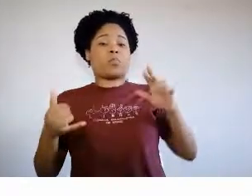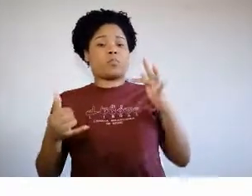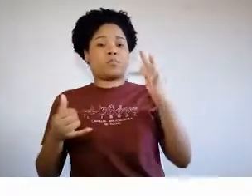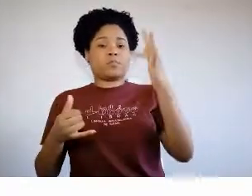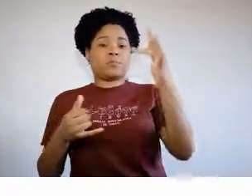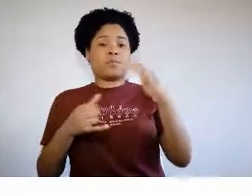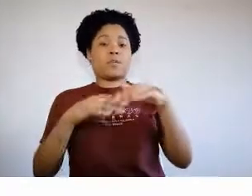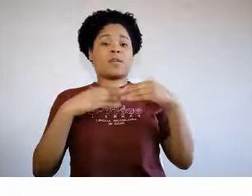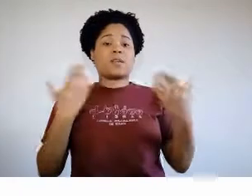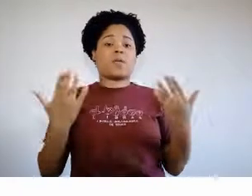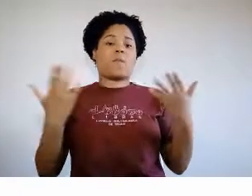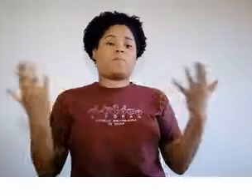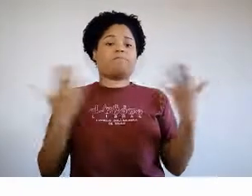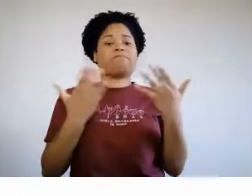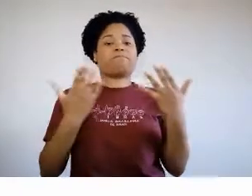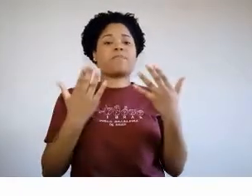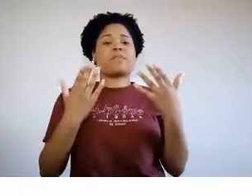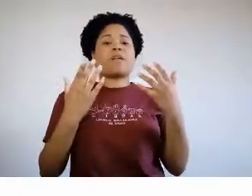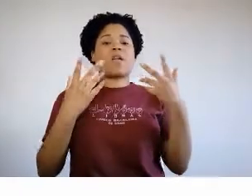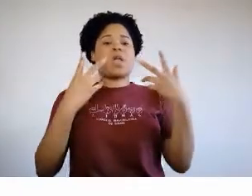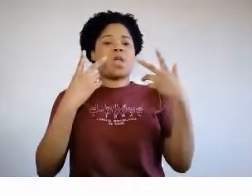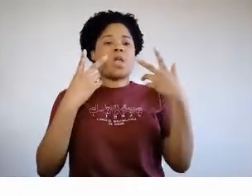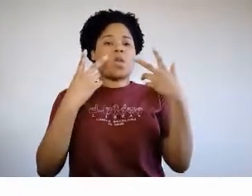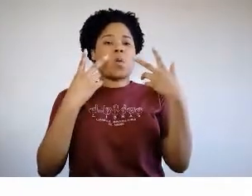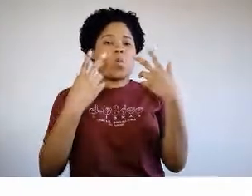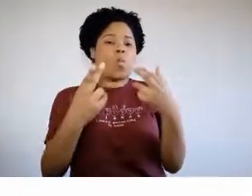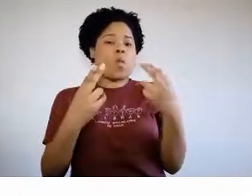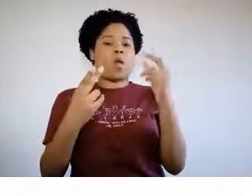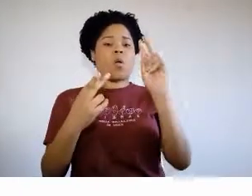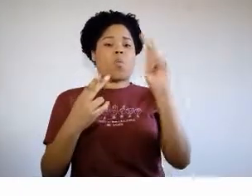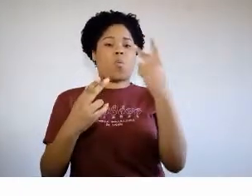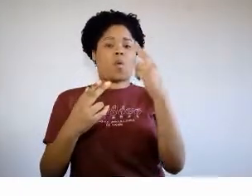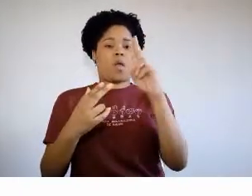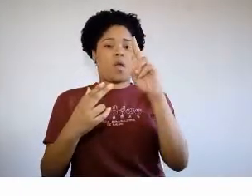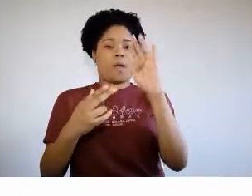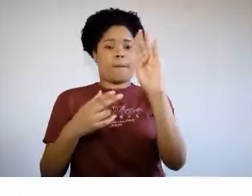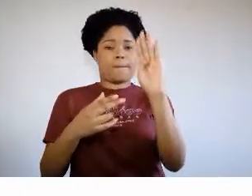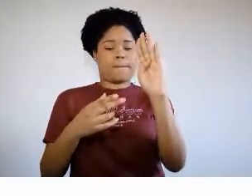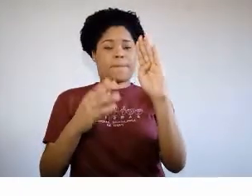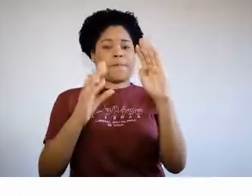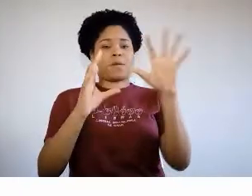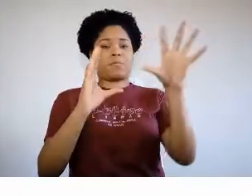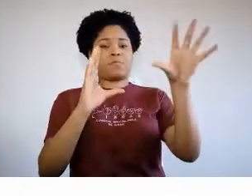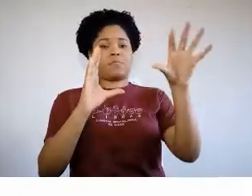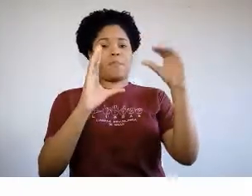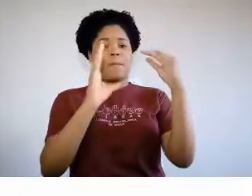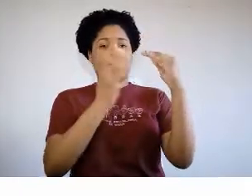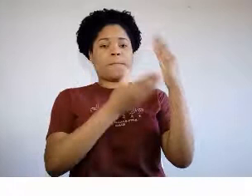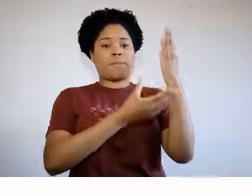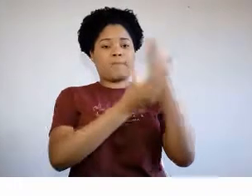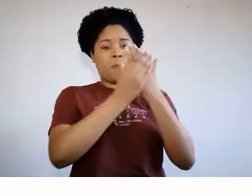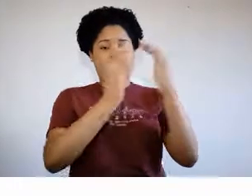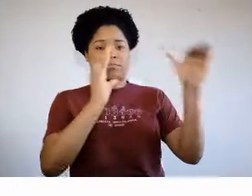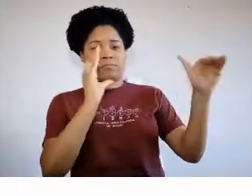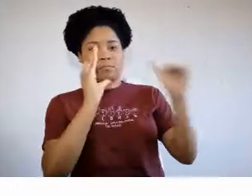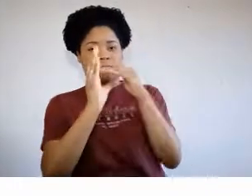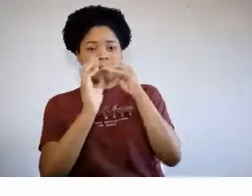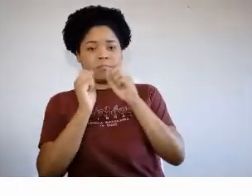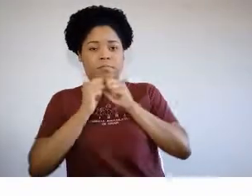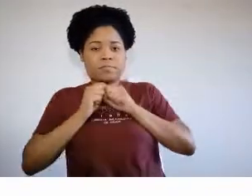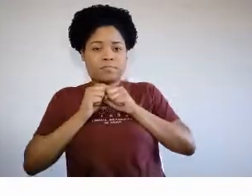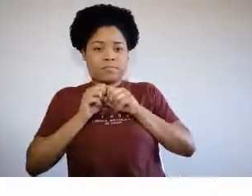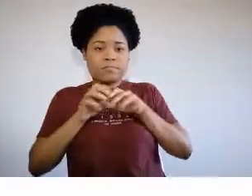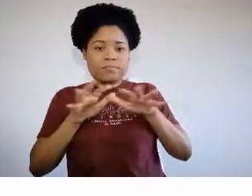uso futuro. Então, no primeiro momento, ele funciona como um hub. Ele recebe um pacote de